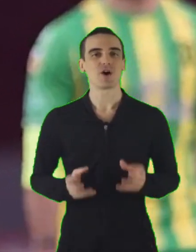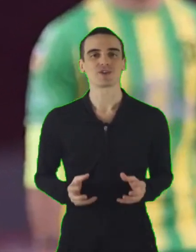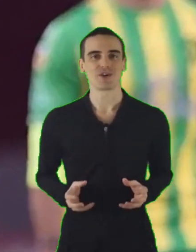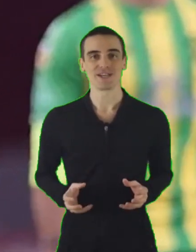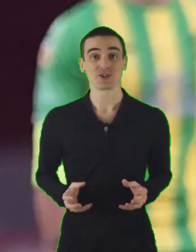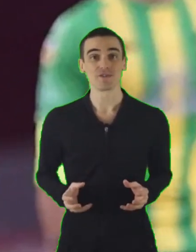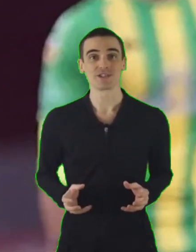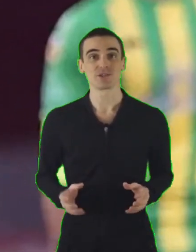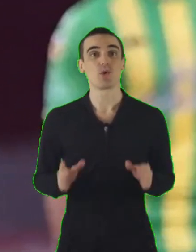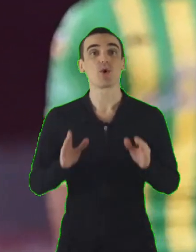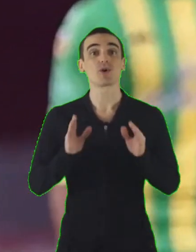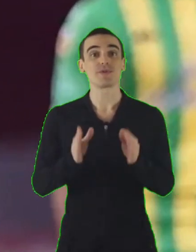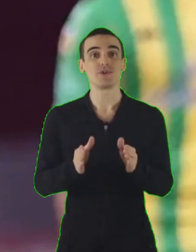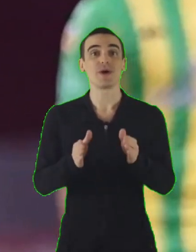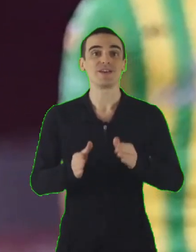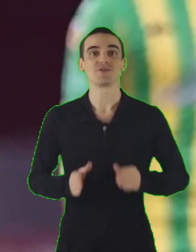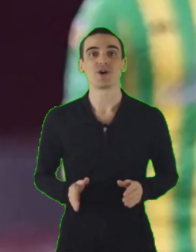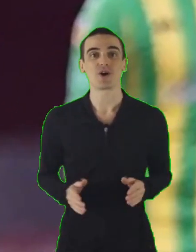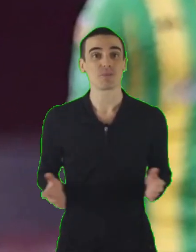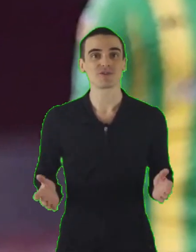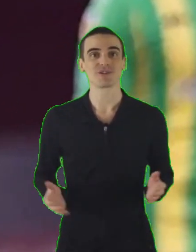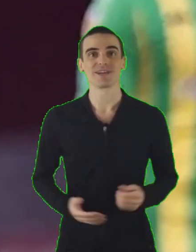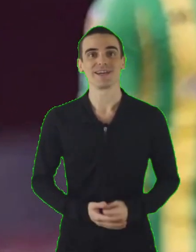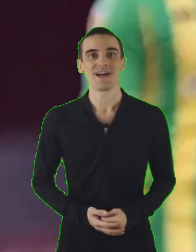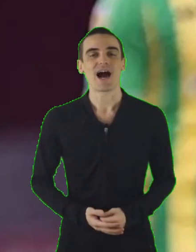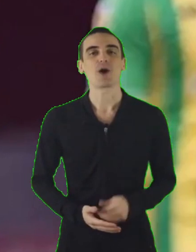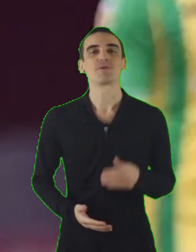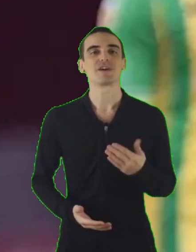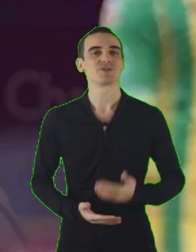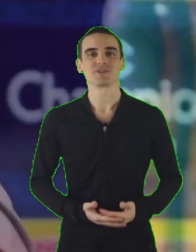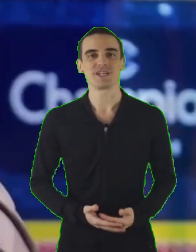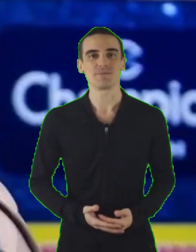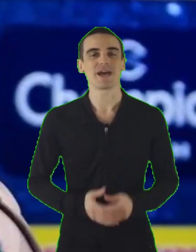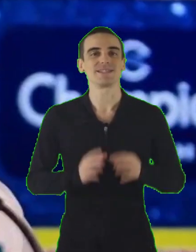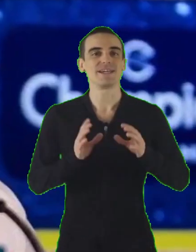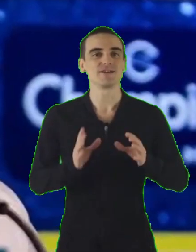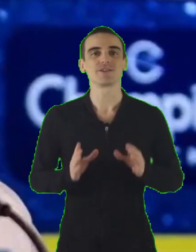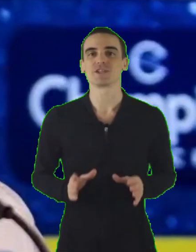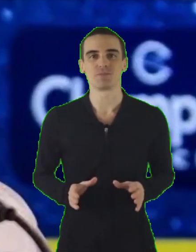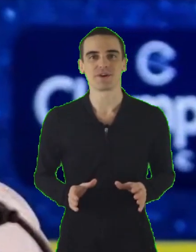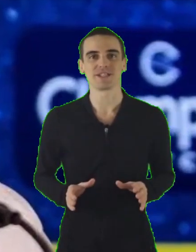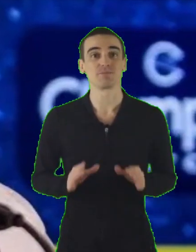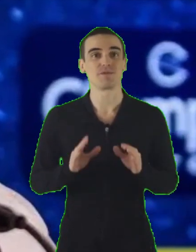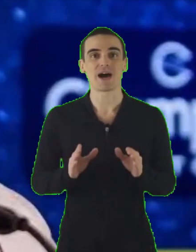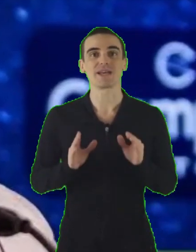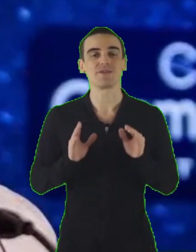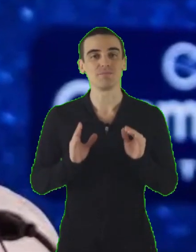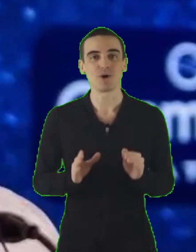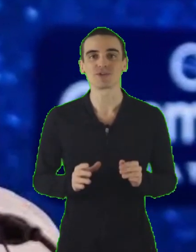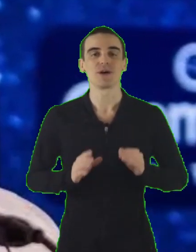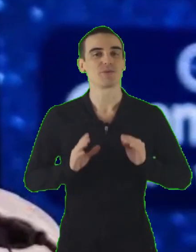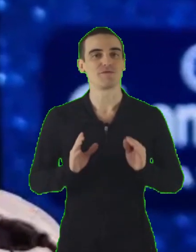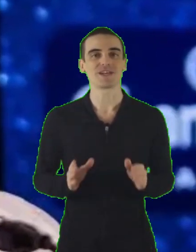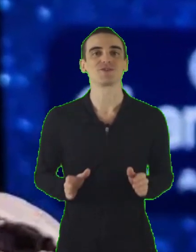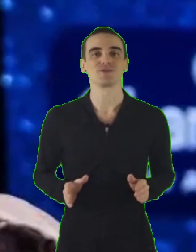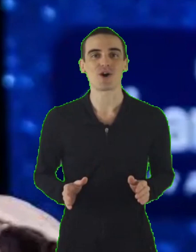com os argentinos a fim de anunciar o volante de 28 anos no mercado da bola. As tratativas foram conduzidas pelo diretor de futebol Pedro Martins com o